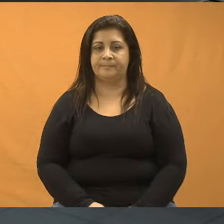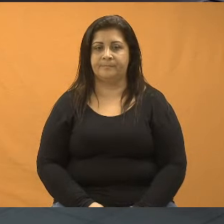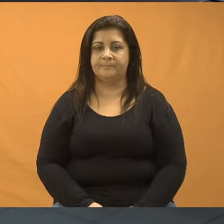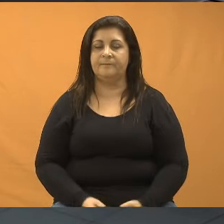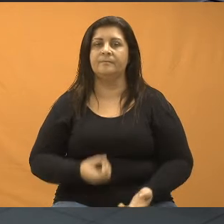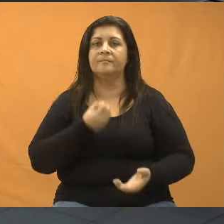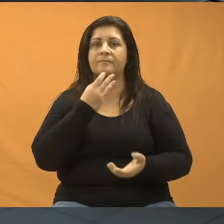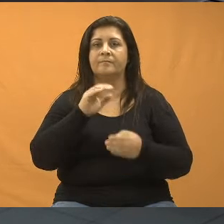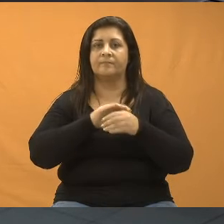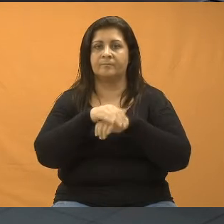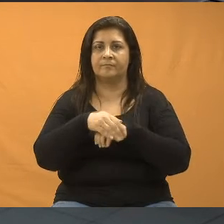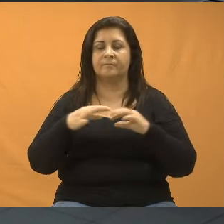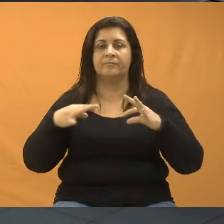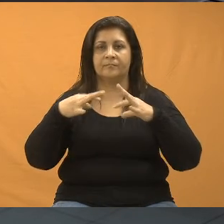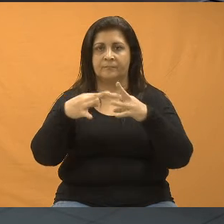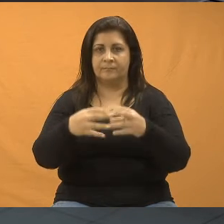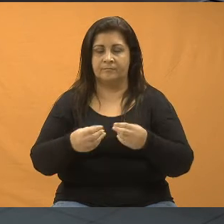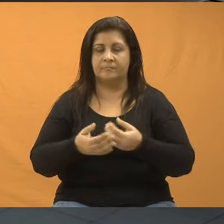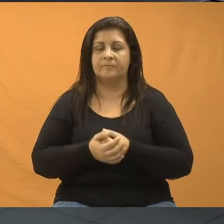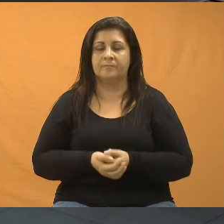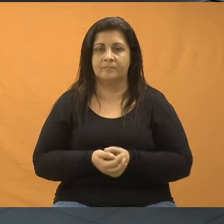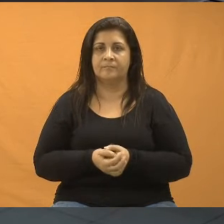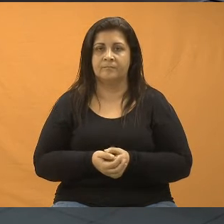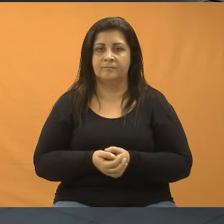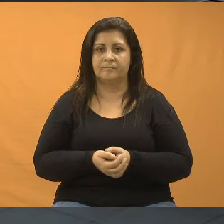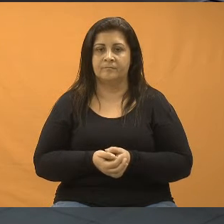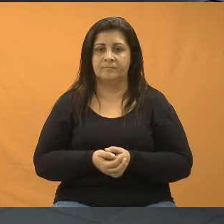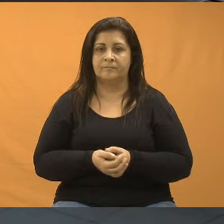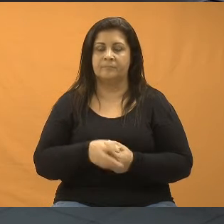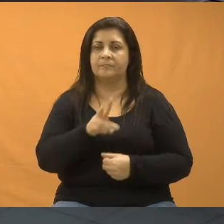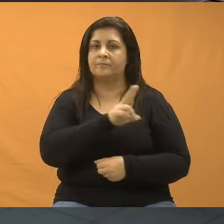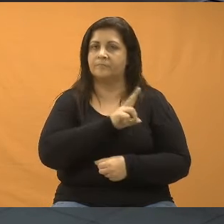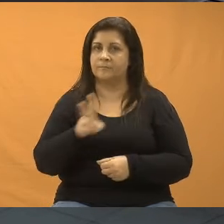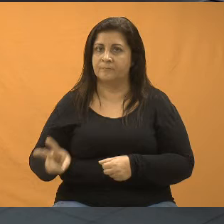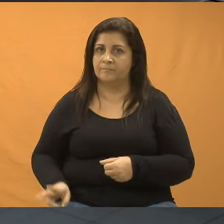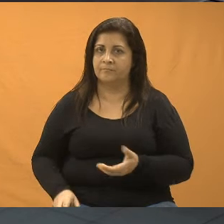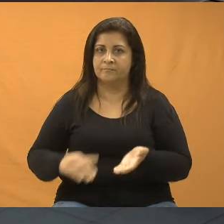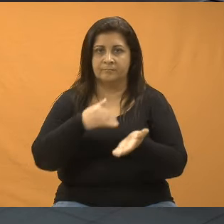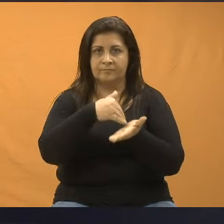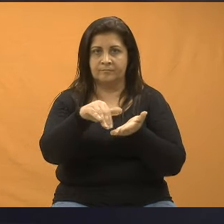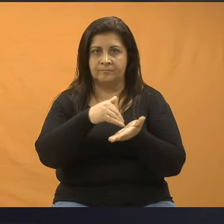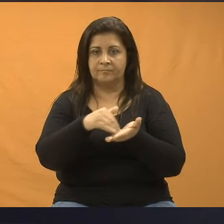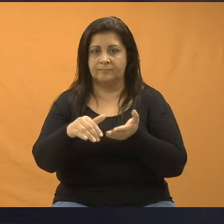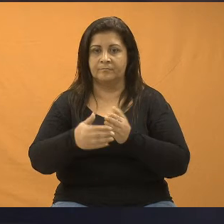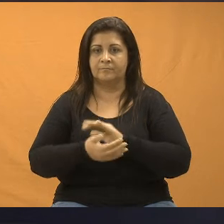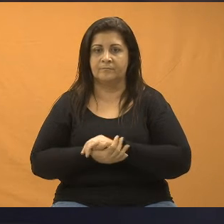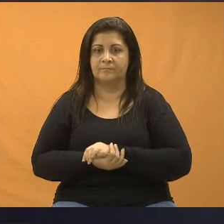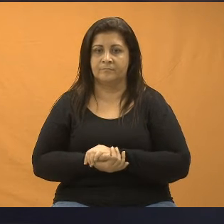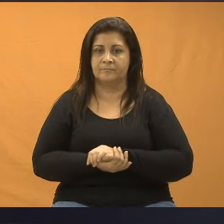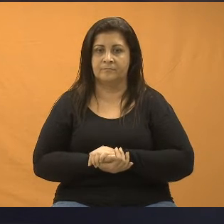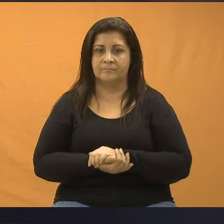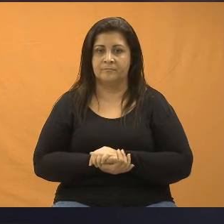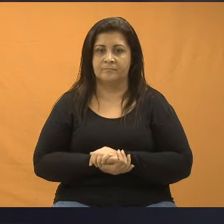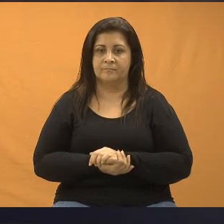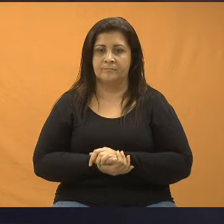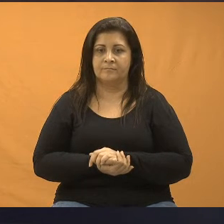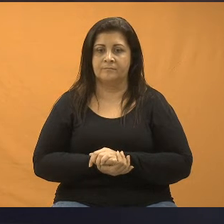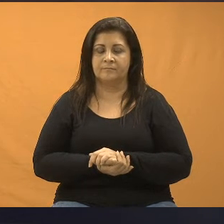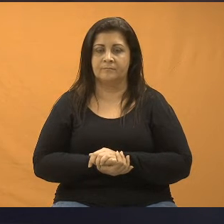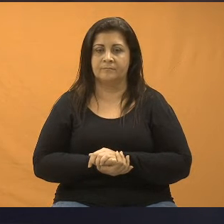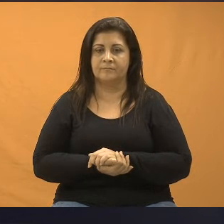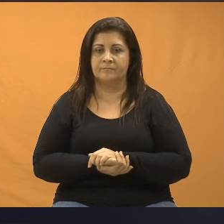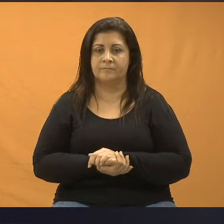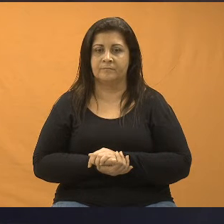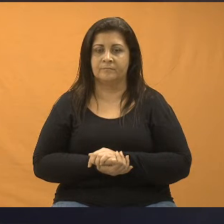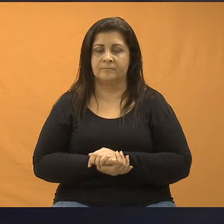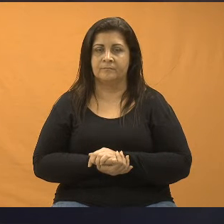Muito boa noite a todos os presentes, senhores vereadores, senhor secretário, Alessandro, que faz parte do Conselho Gestor junto comigo, lá da Santa